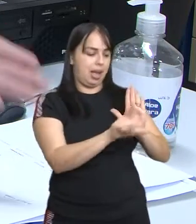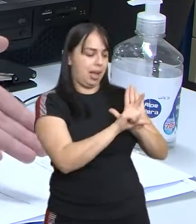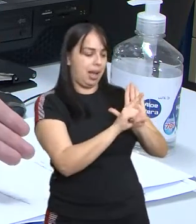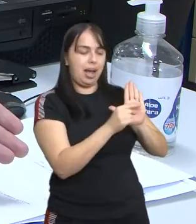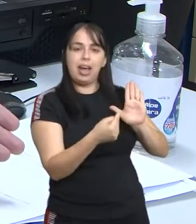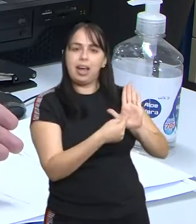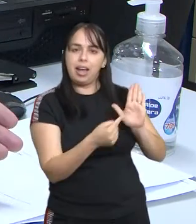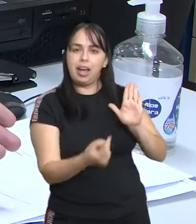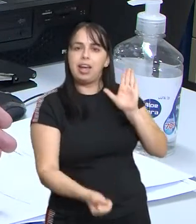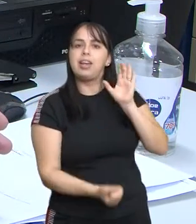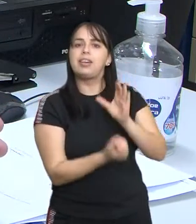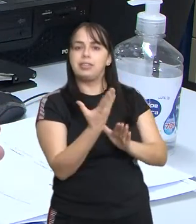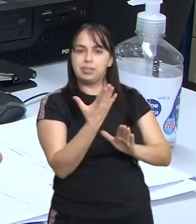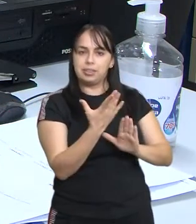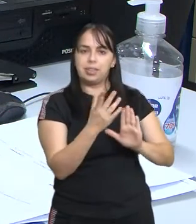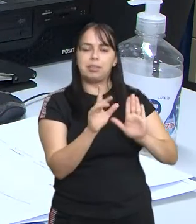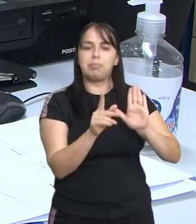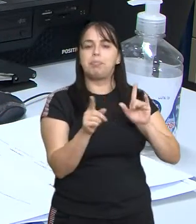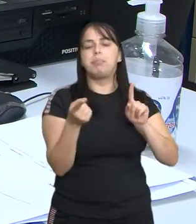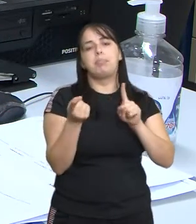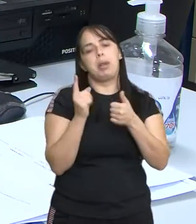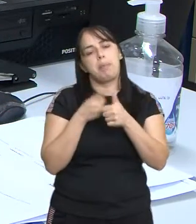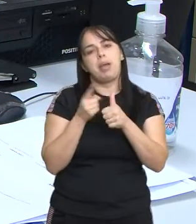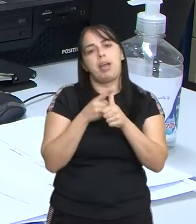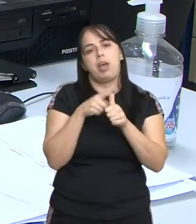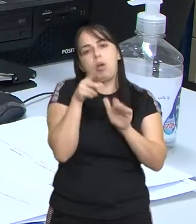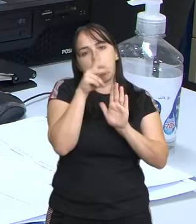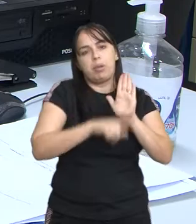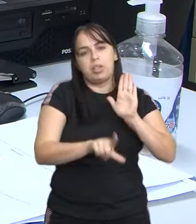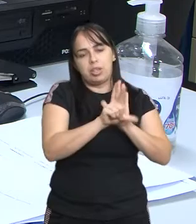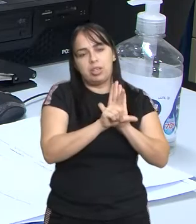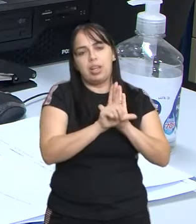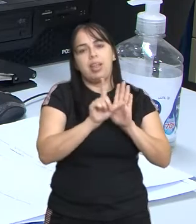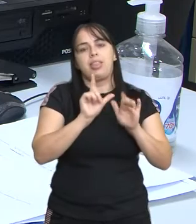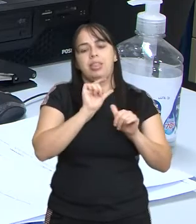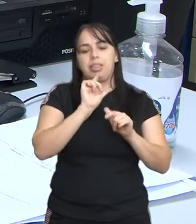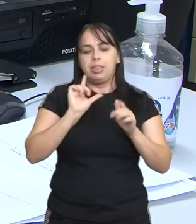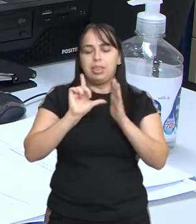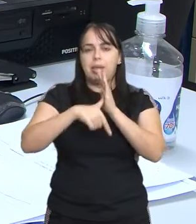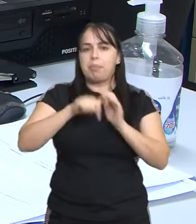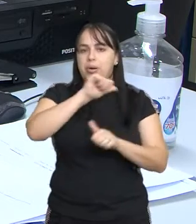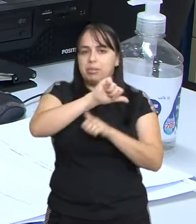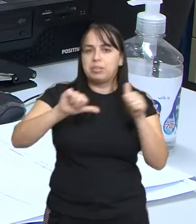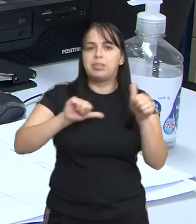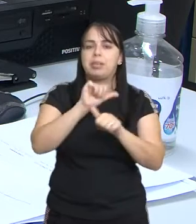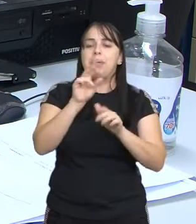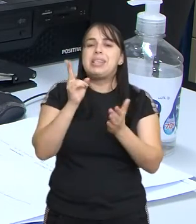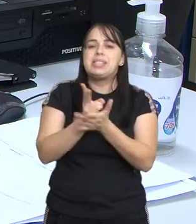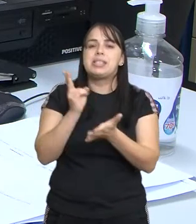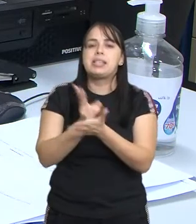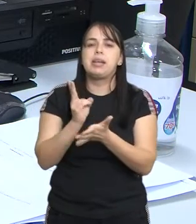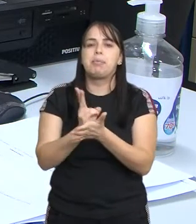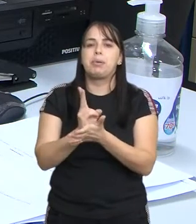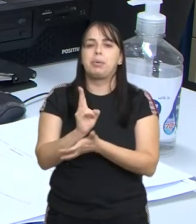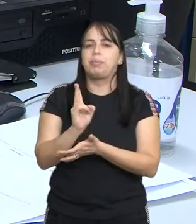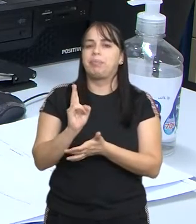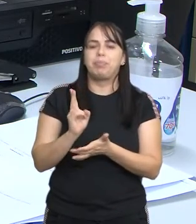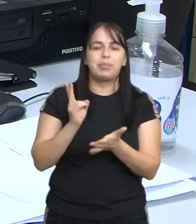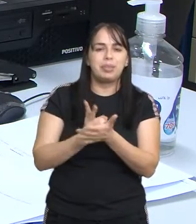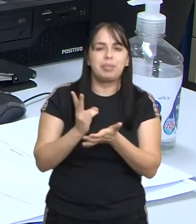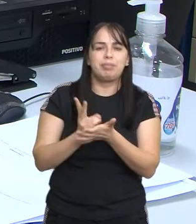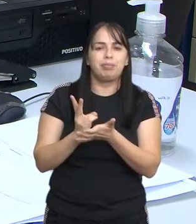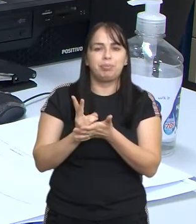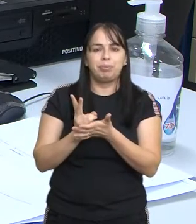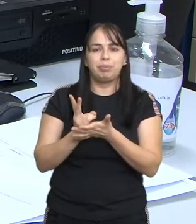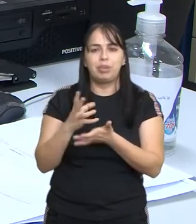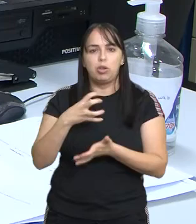né? Primeiramente, você cria o projeto de lei para ser votado e transformar essa nova realidade em São José dos Campos e sempre,